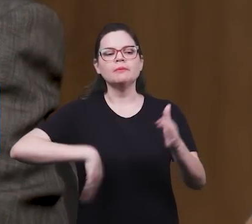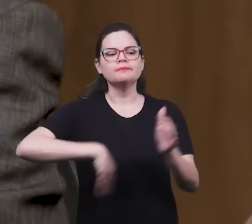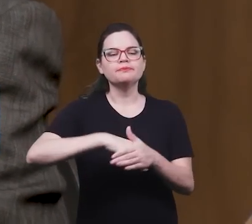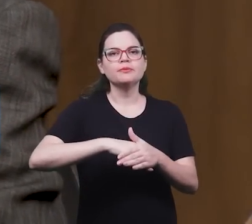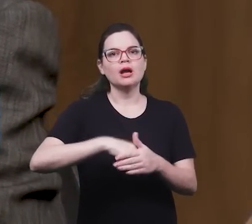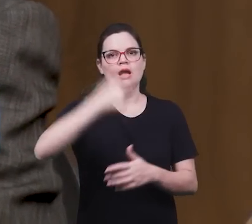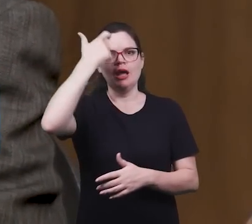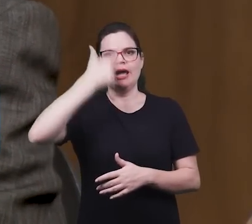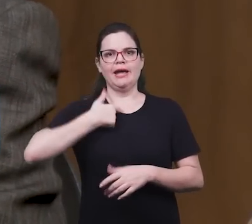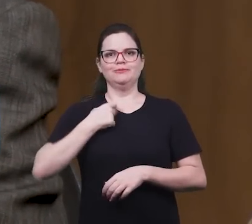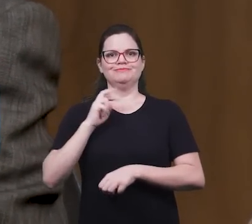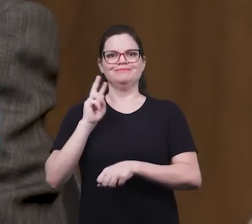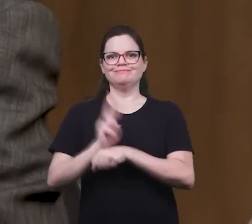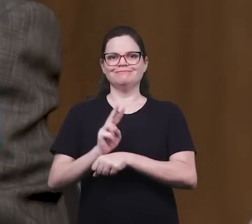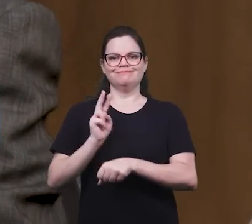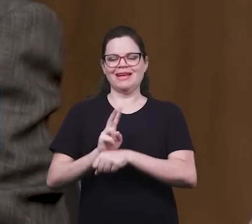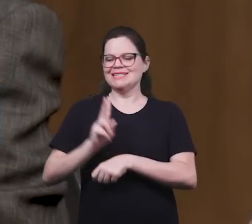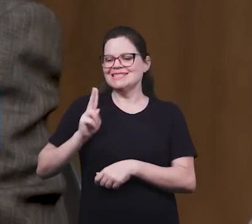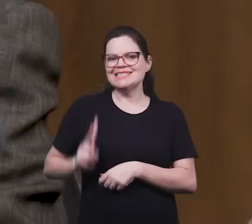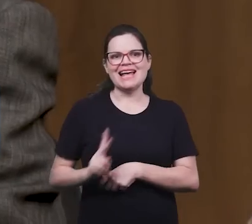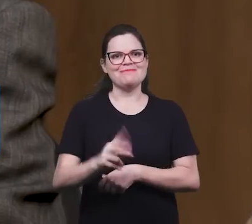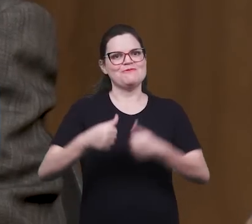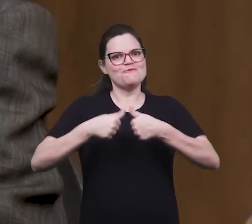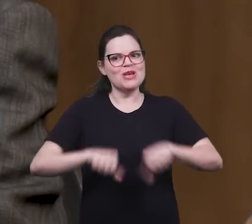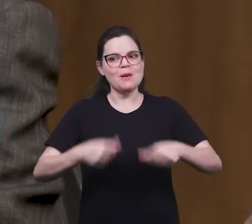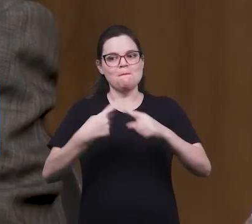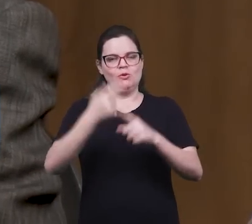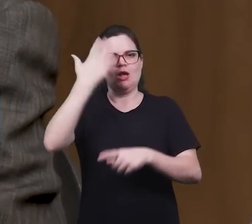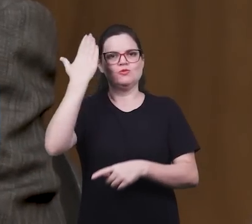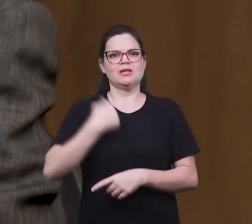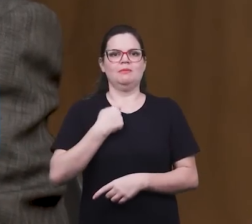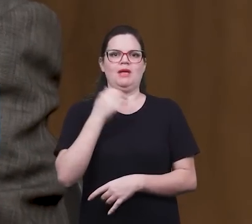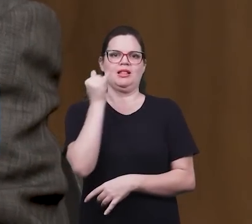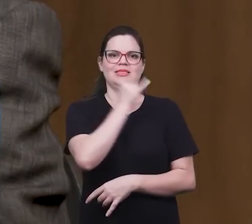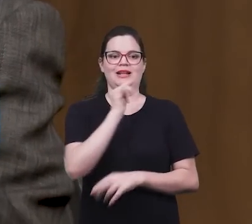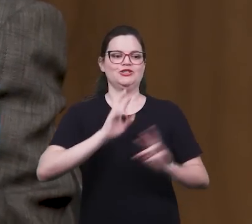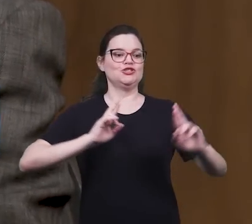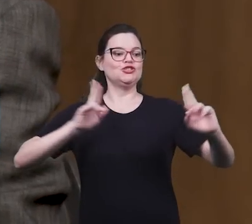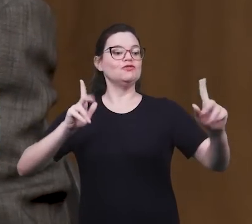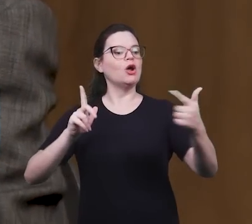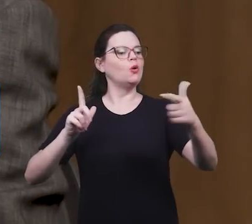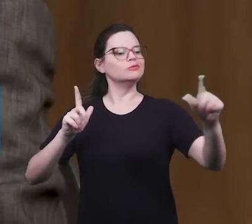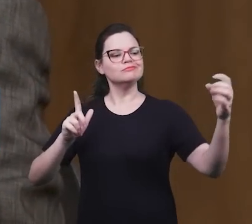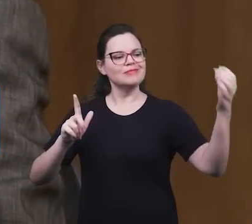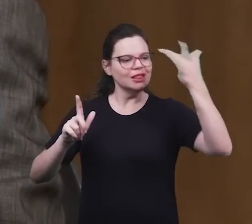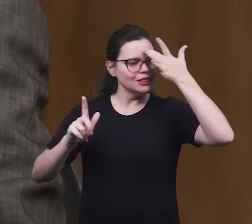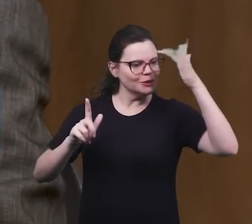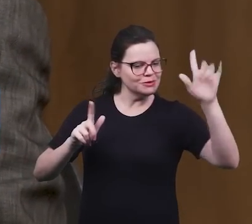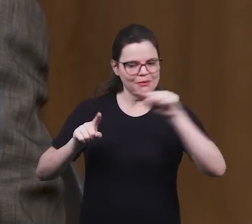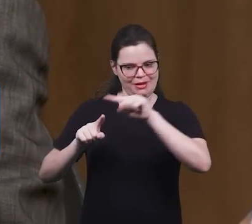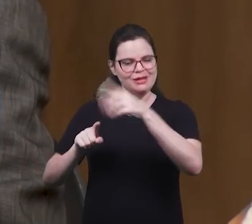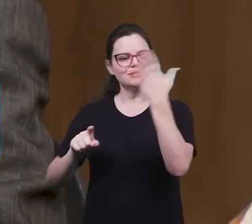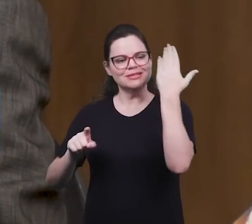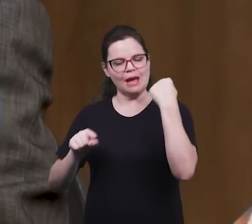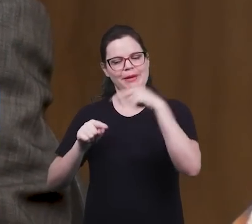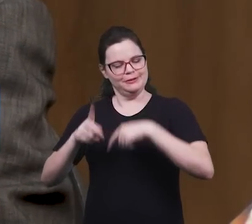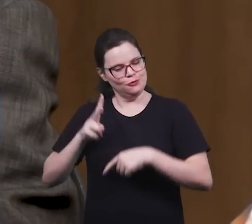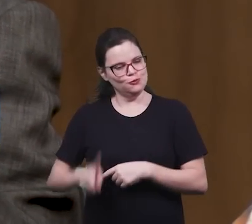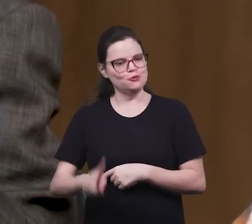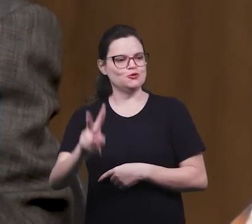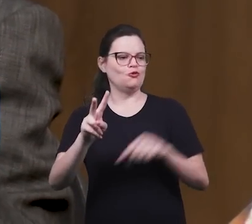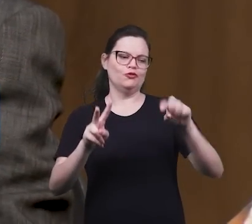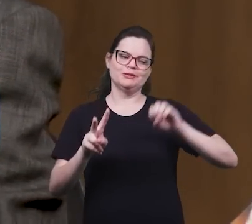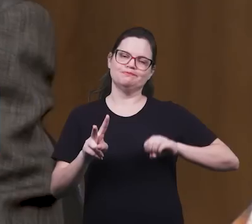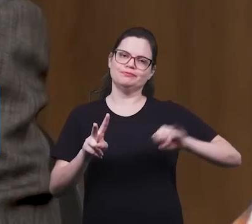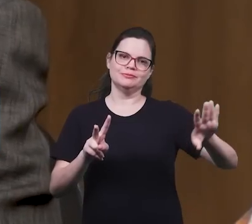preservado por causa da minha capacitação. Então, capacitação profissional é alguma coisa que o jovem hoje não pode esquecer. Ele não ficar